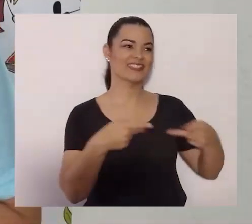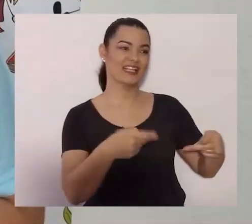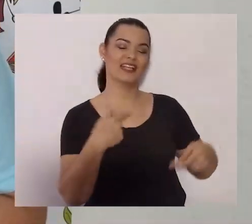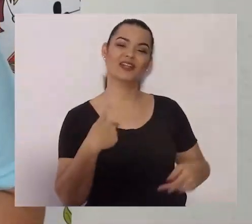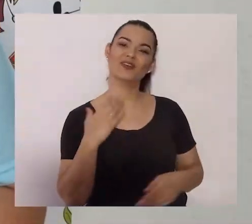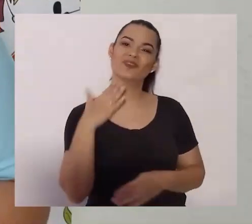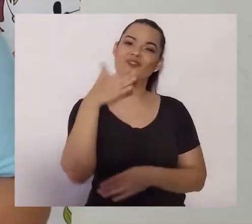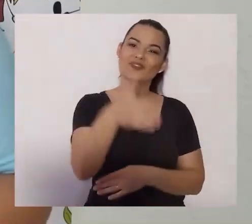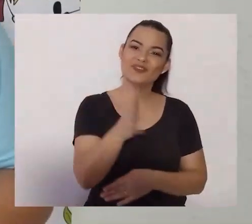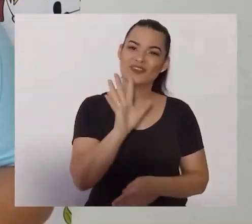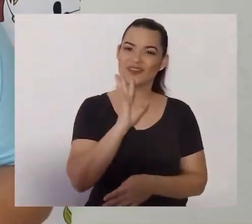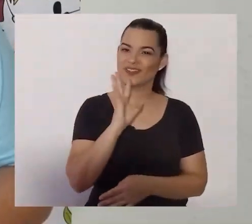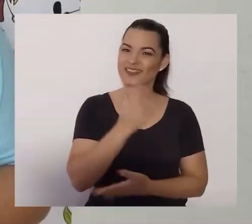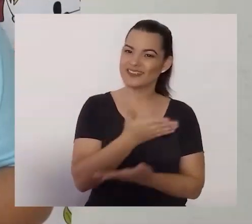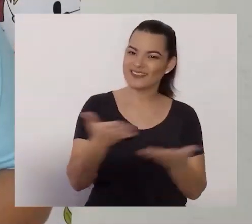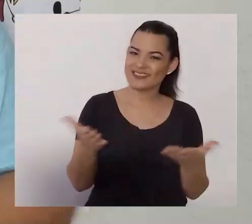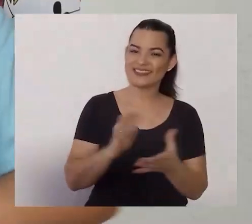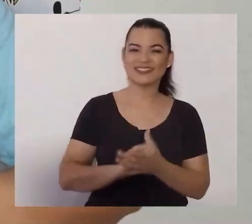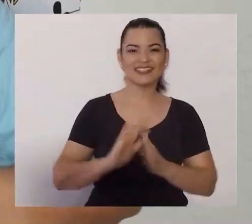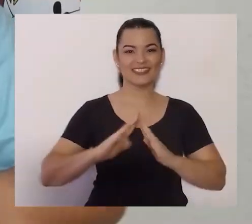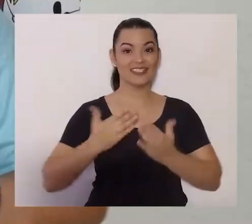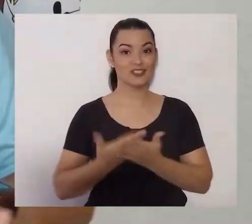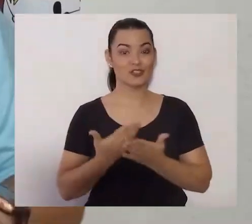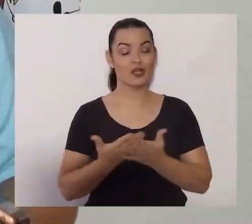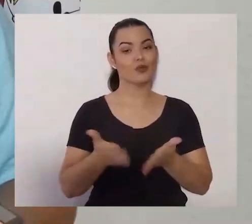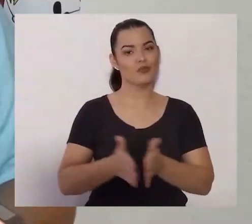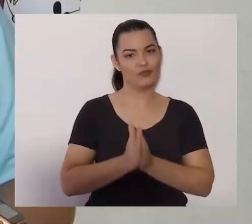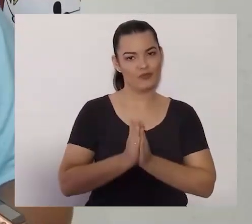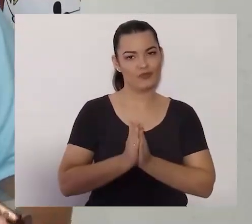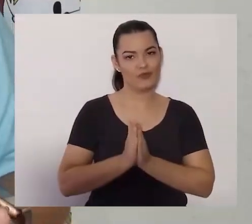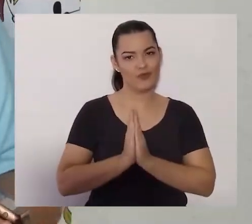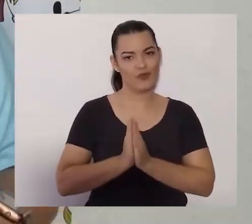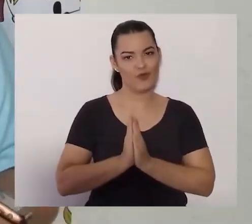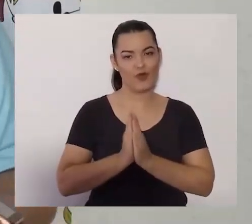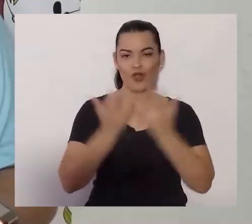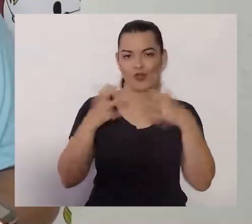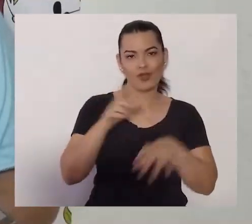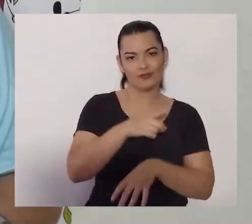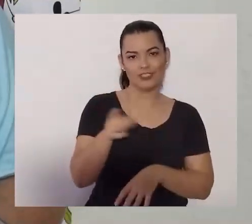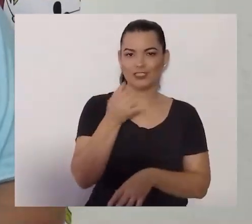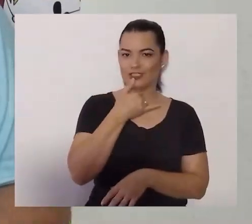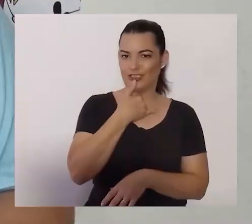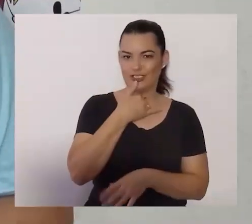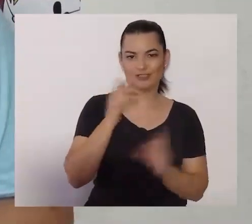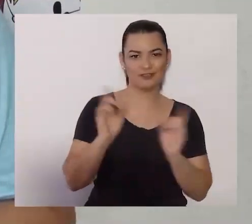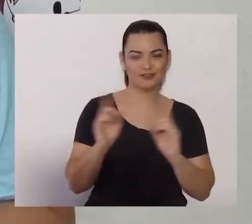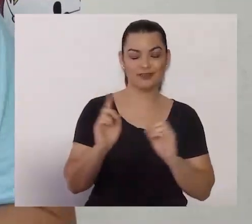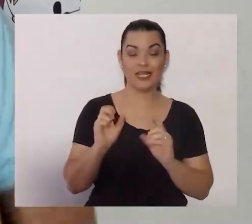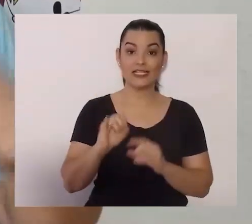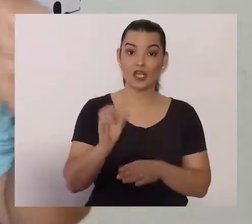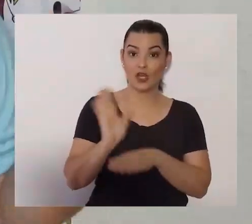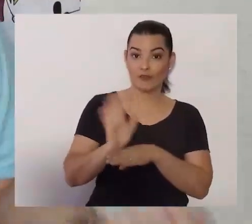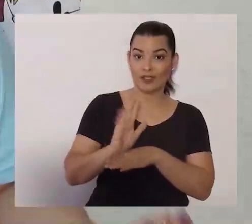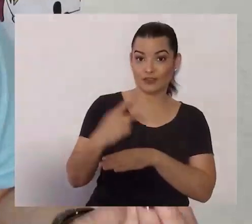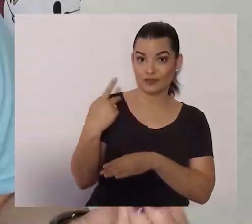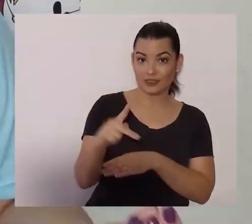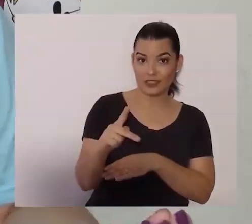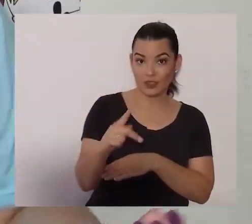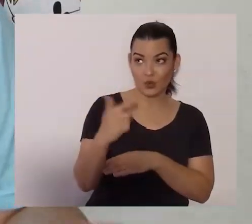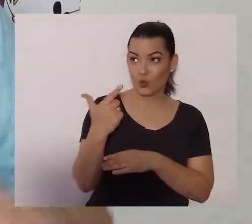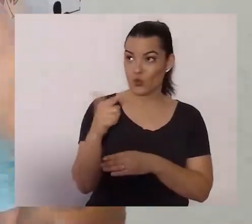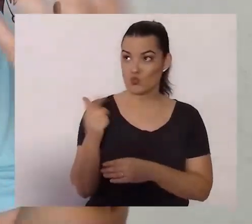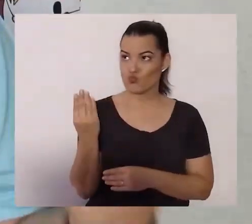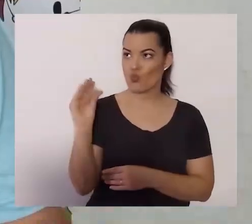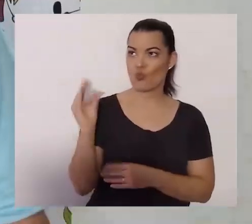vou conhecer vocês lá na escola. Então, não quero ninguém triste, tá bom? Se o seu vídeo não está lá, apoie o